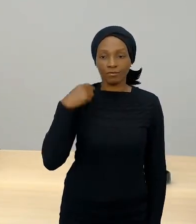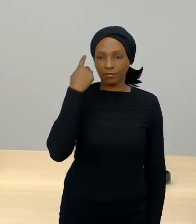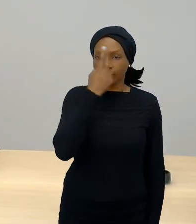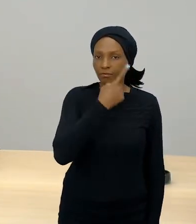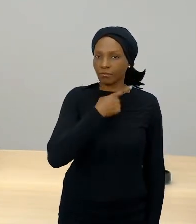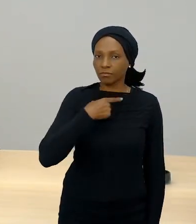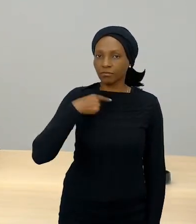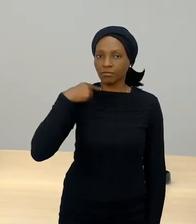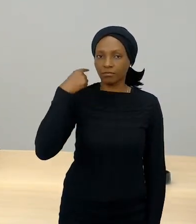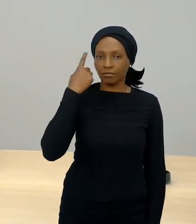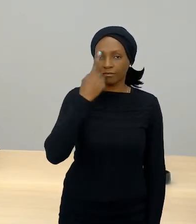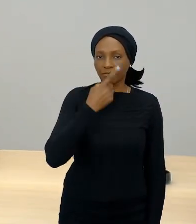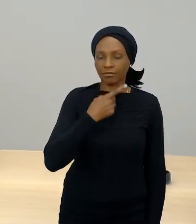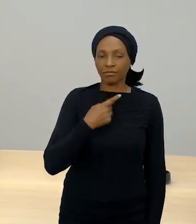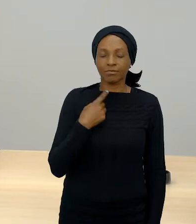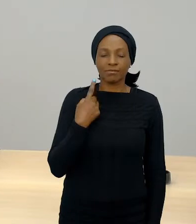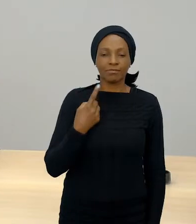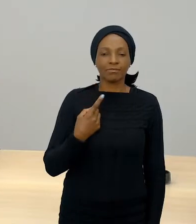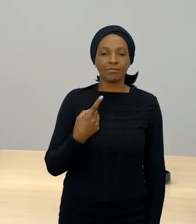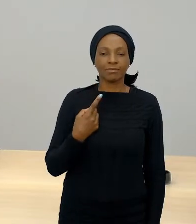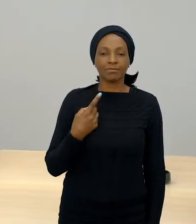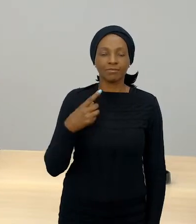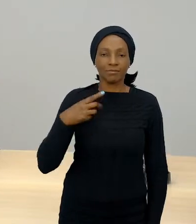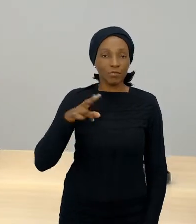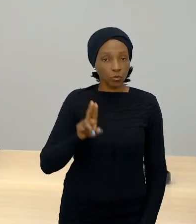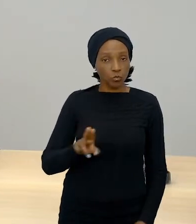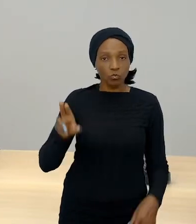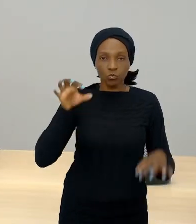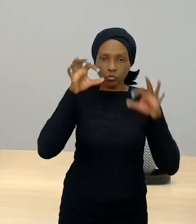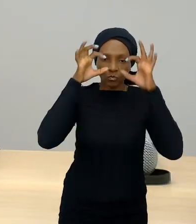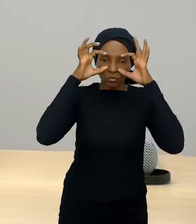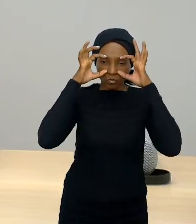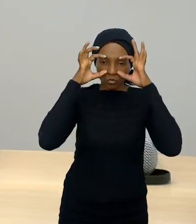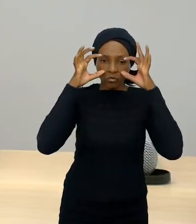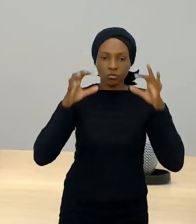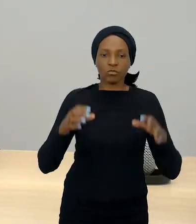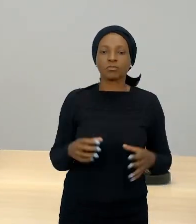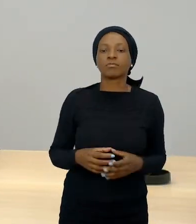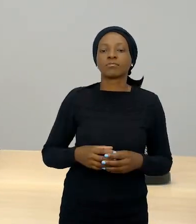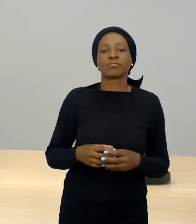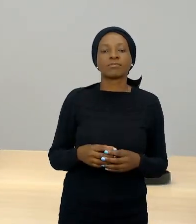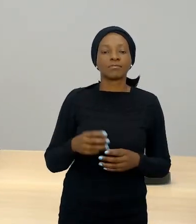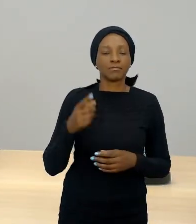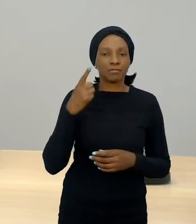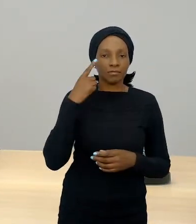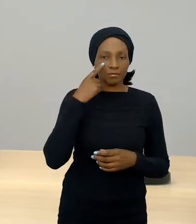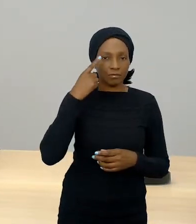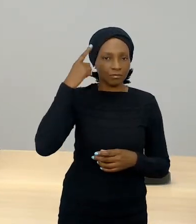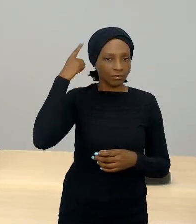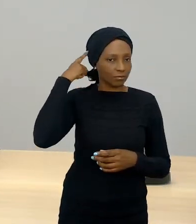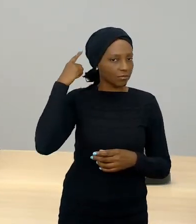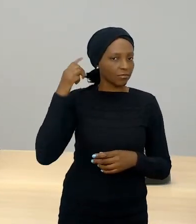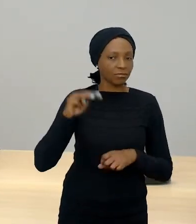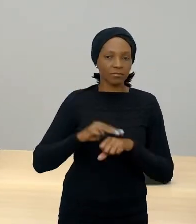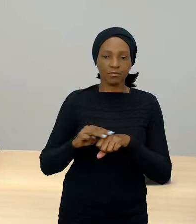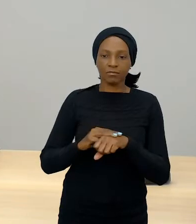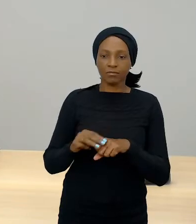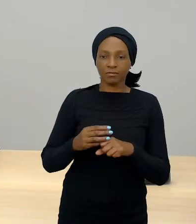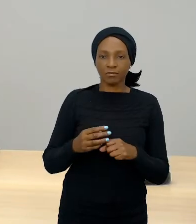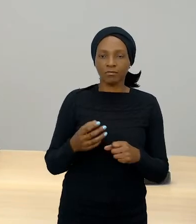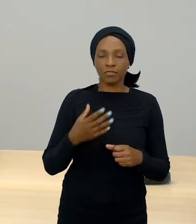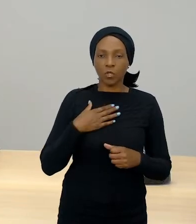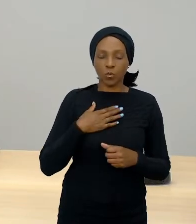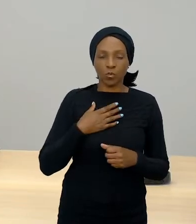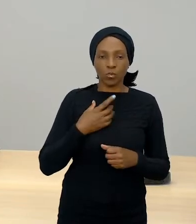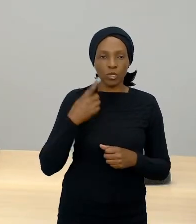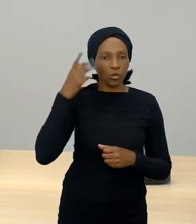rosto redondo, tá? Uso óculos de armação fina, cabelos e olhos castanhos, meu cabelo está em um coque,